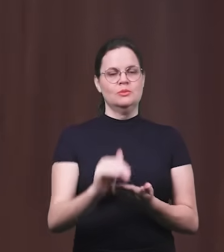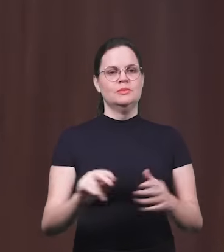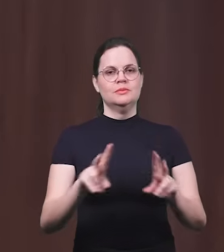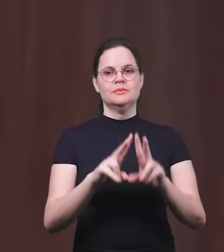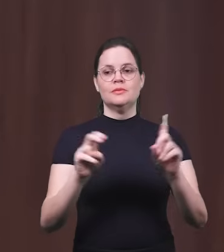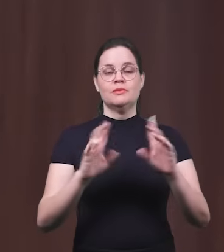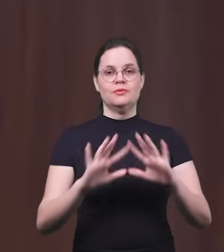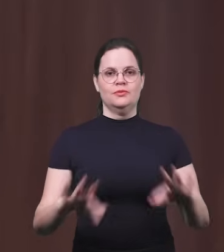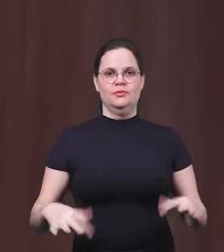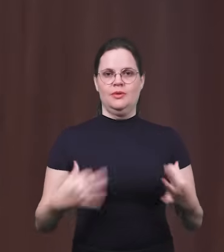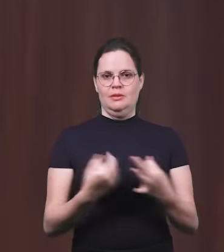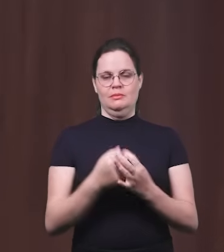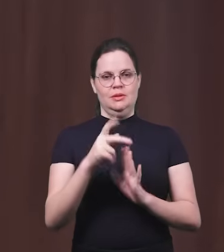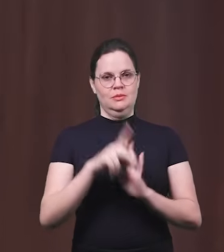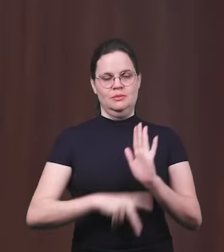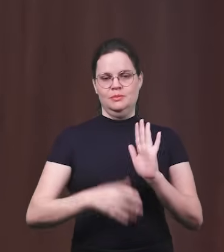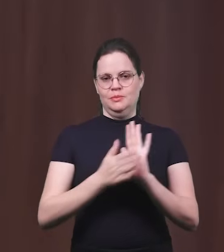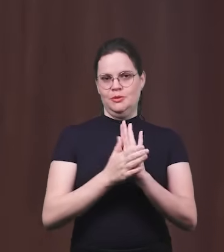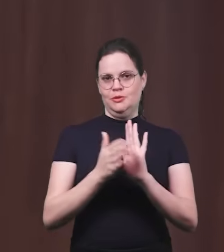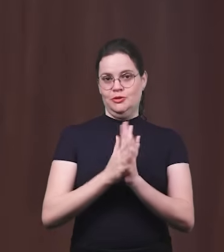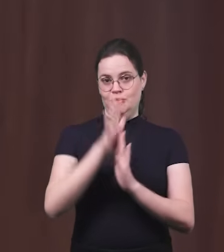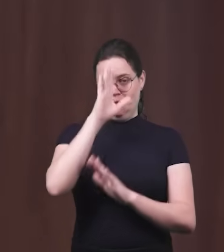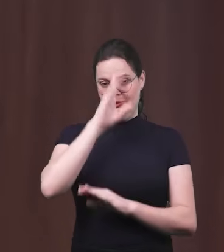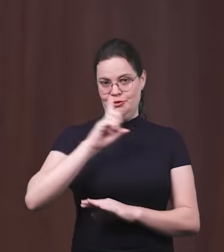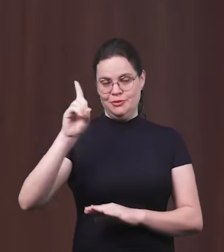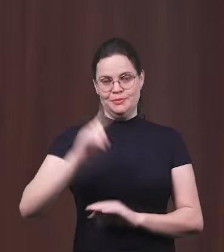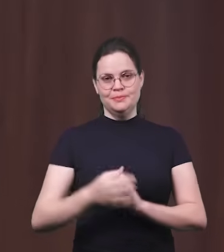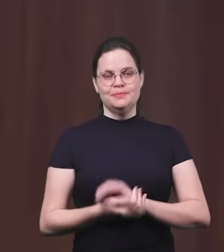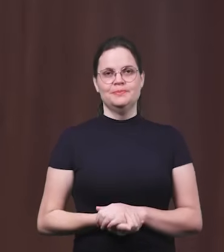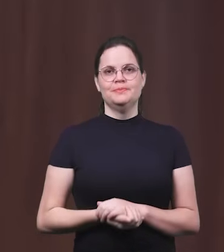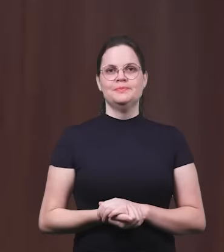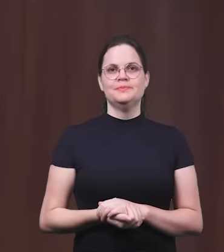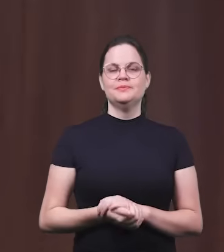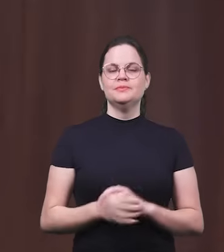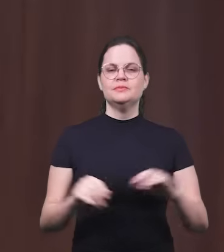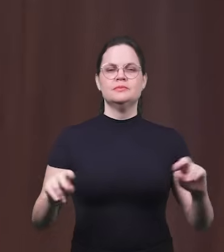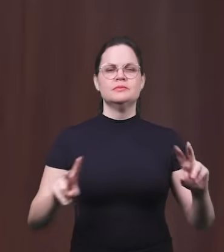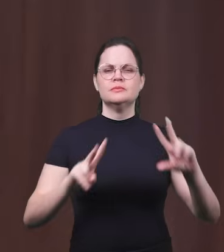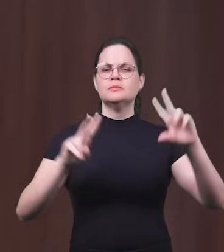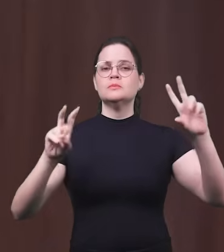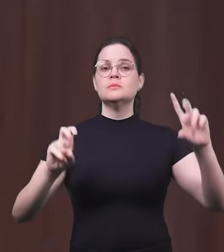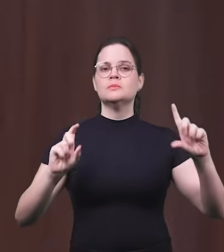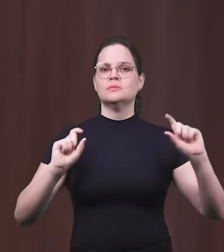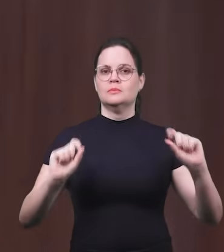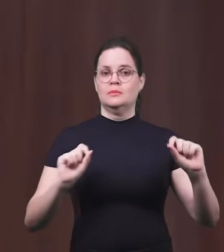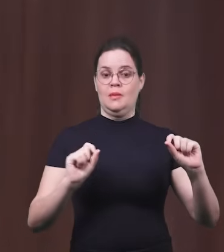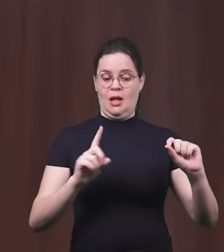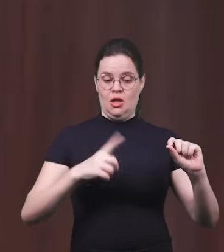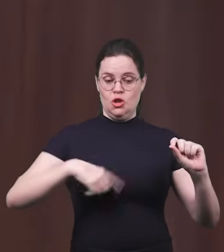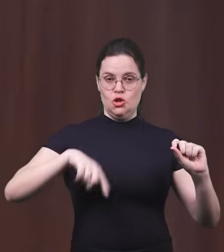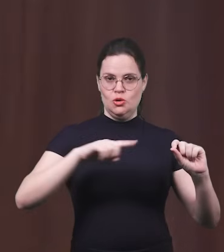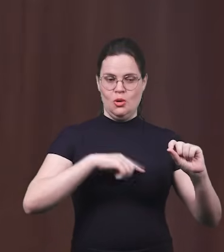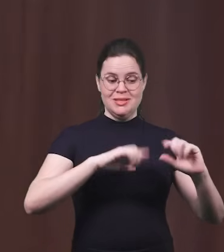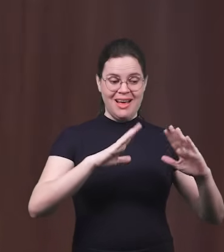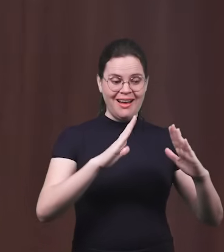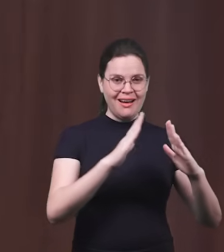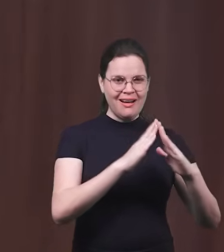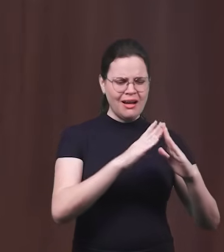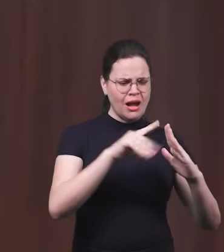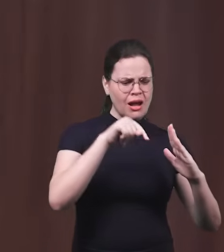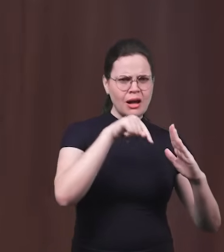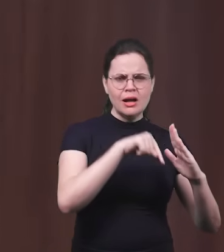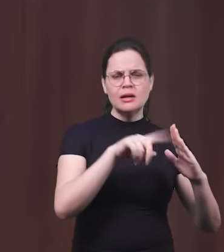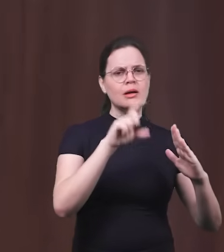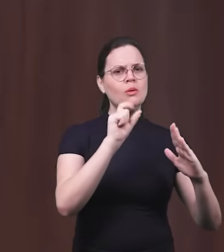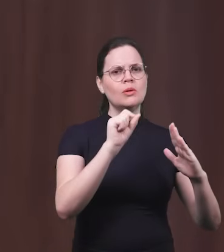um Família, um projeto de Deus. E o nosso tema hoje será que o nosso lar